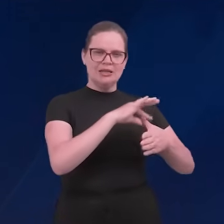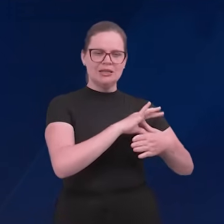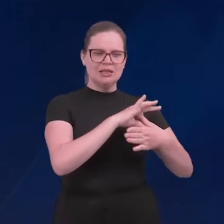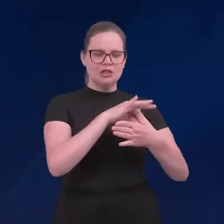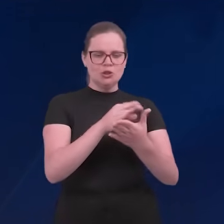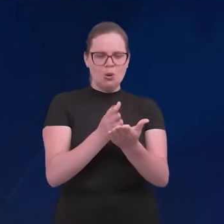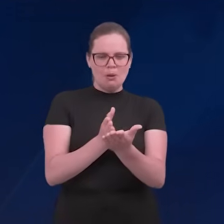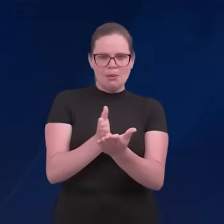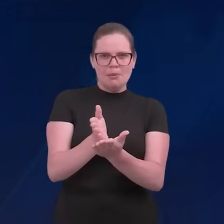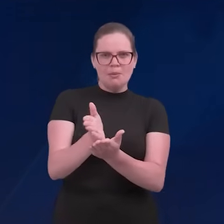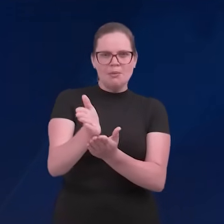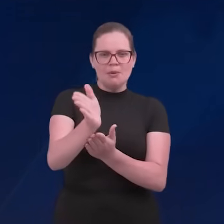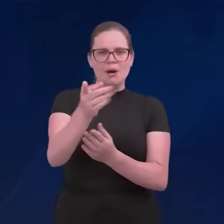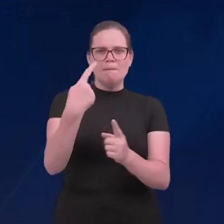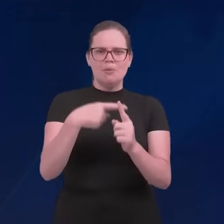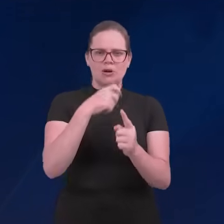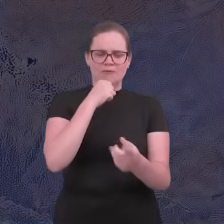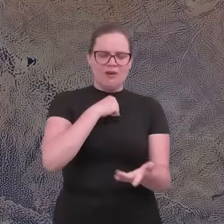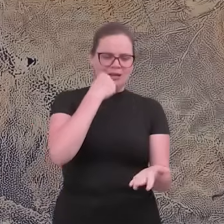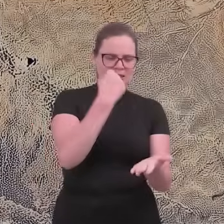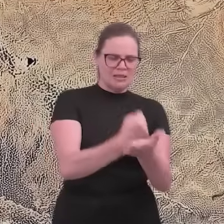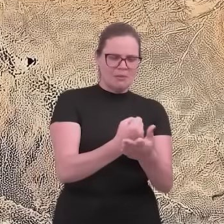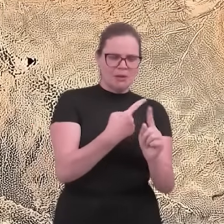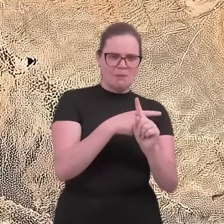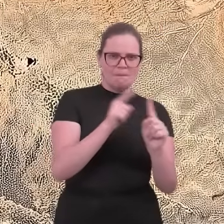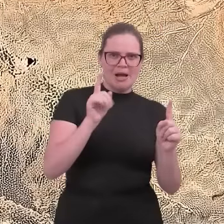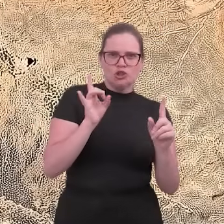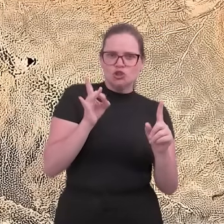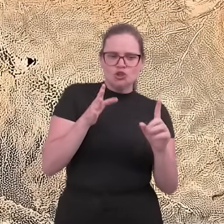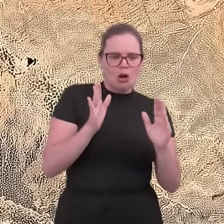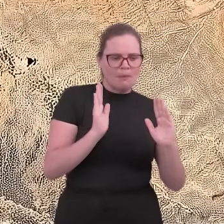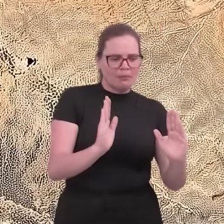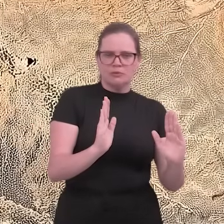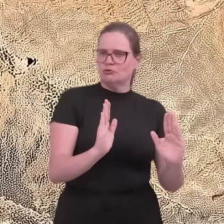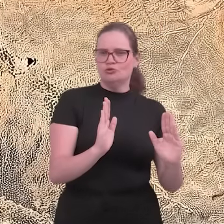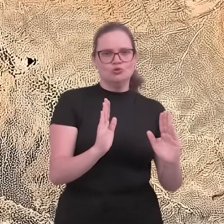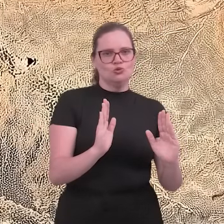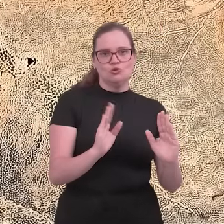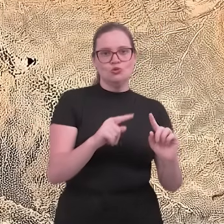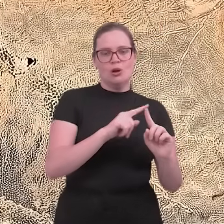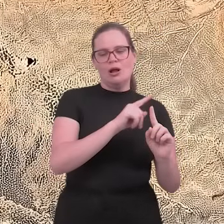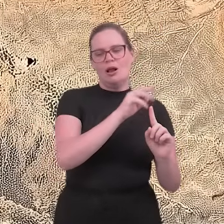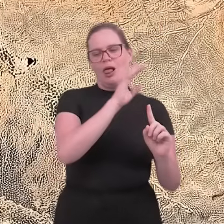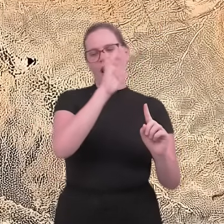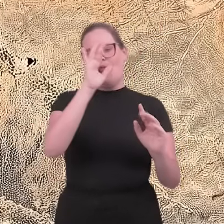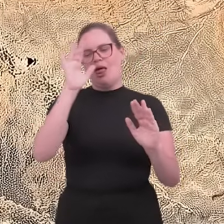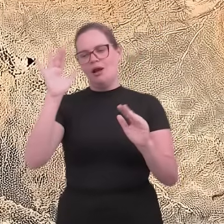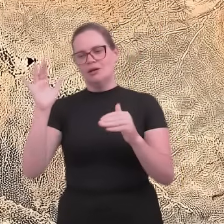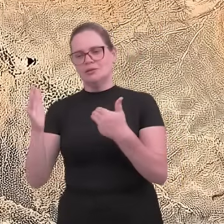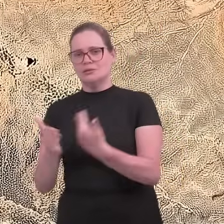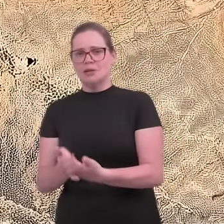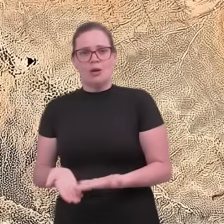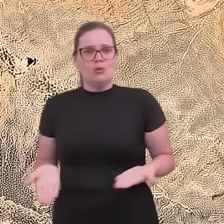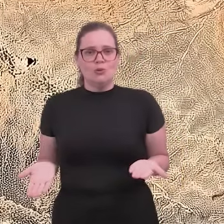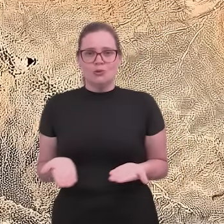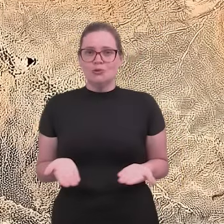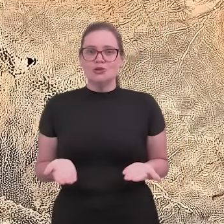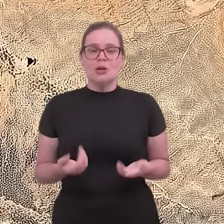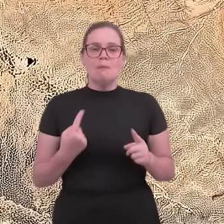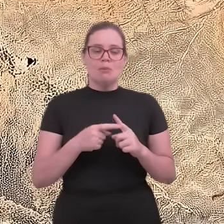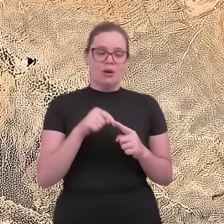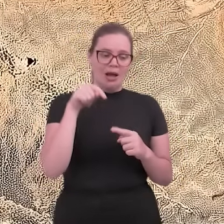povo da velha aliança pelo deserto, desde o Egito até a